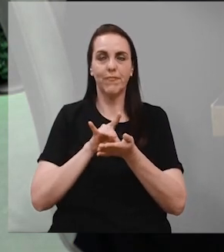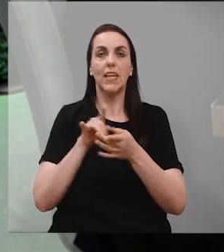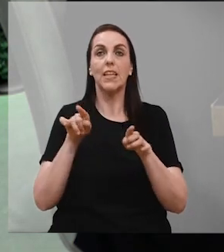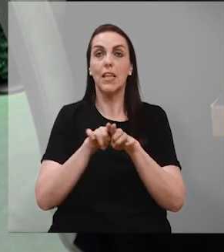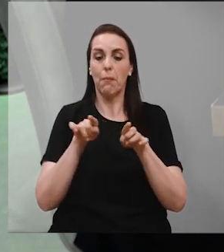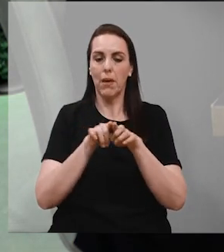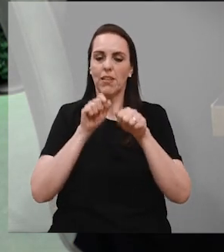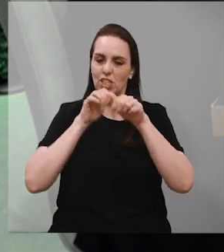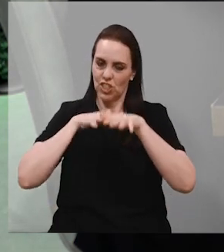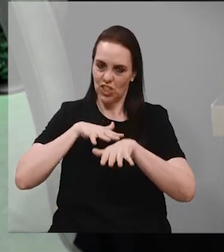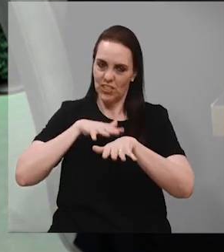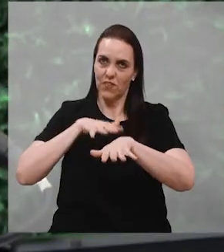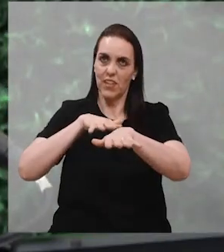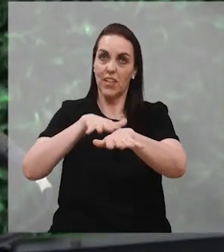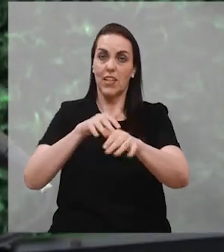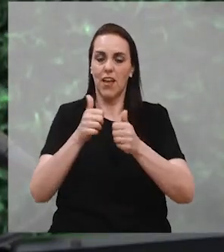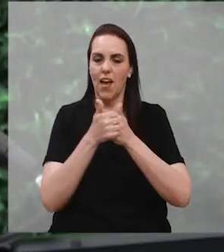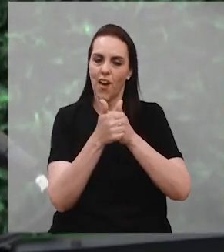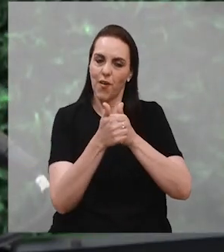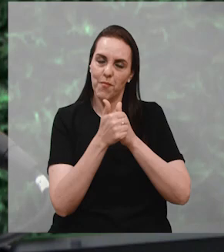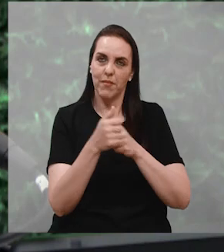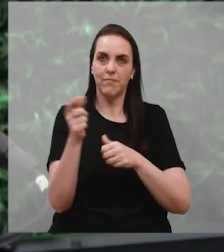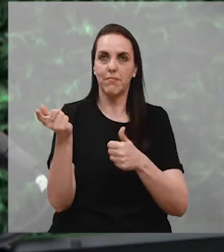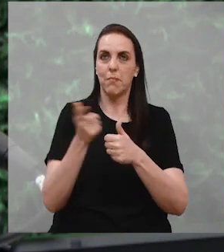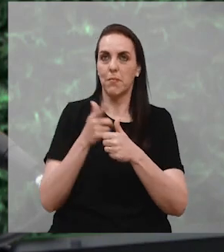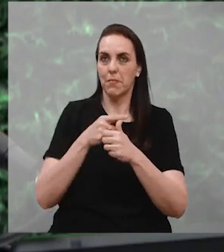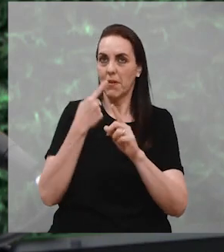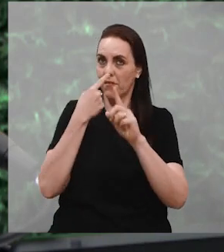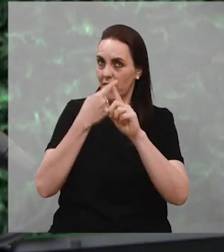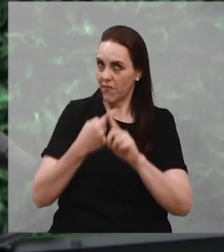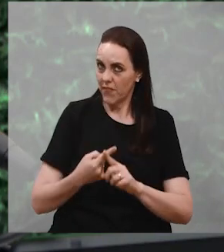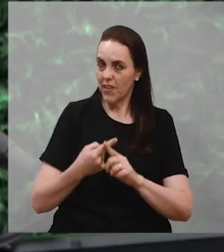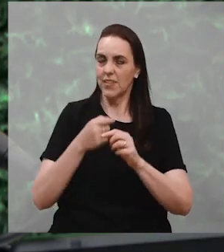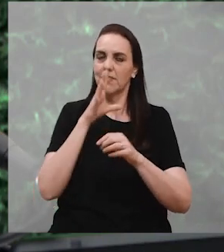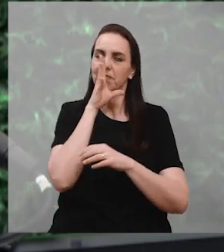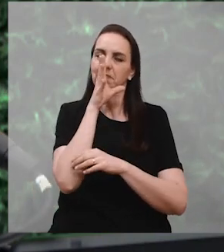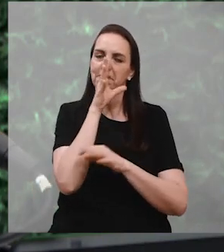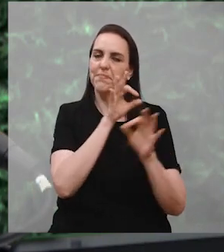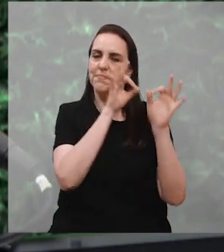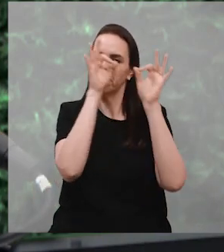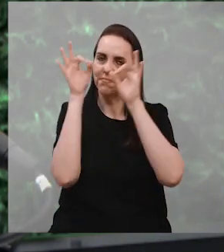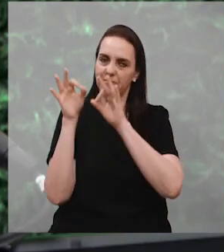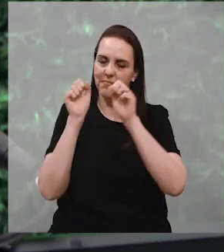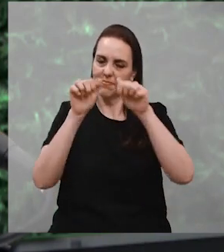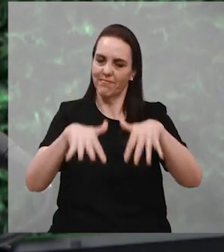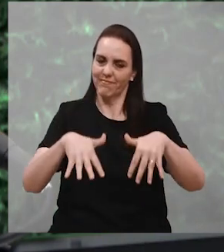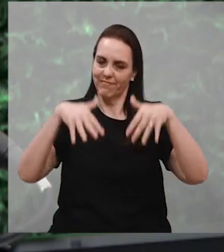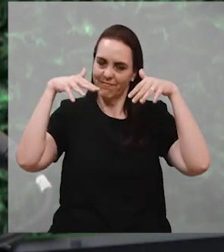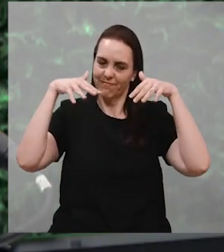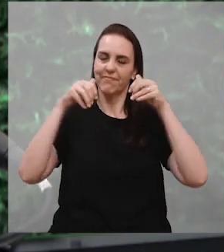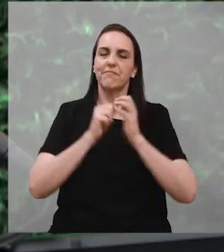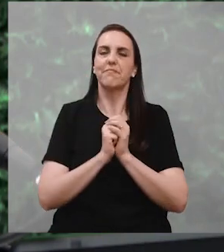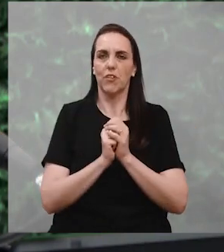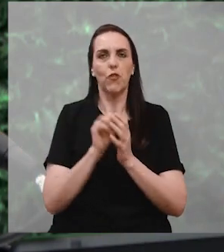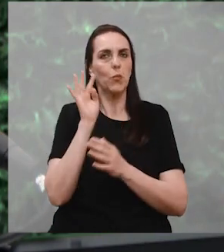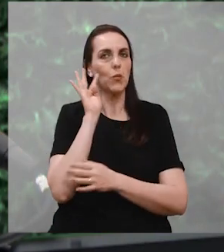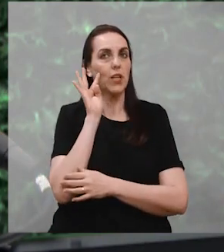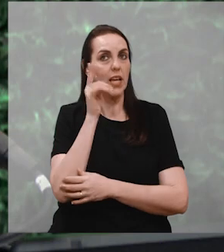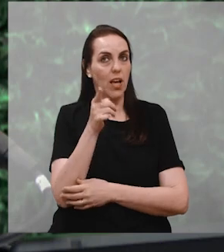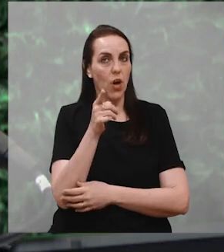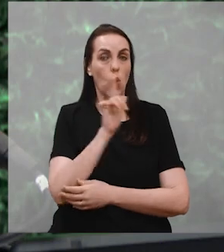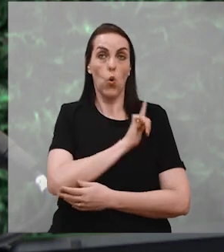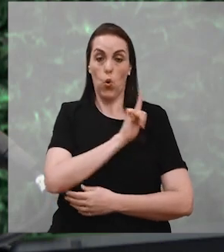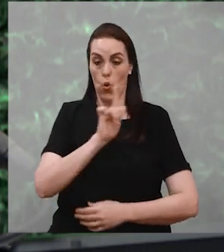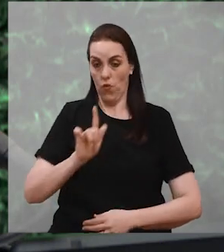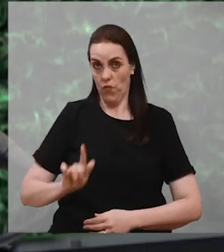esteve no desfile, acompanhando, né, pela primeira vez, assistindo o desfile ao vivo ali, direto das arquibancadas e tal. Foi